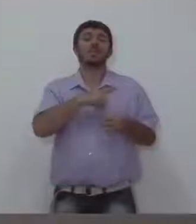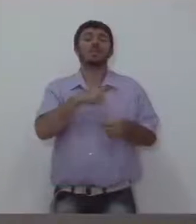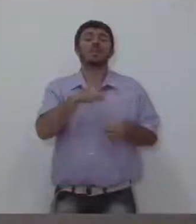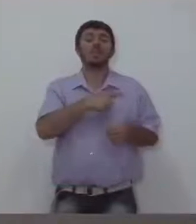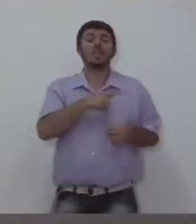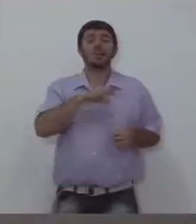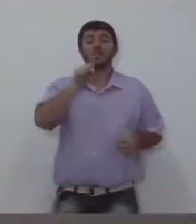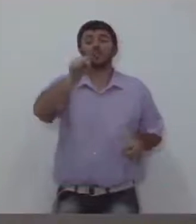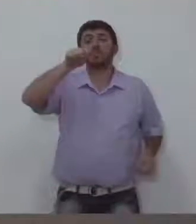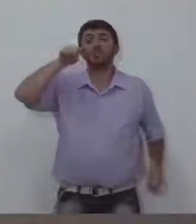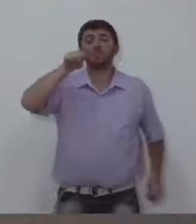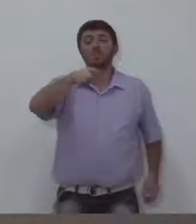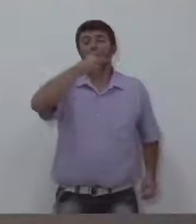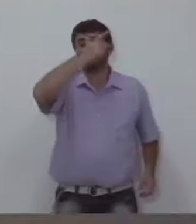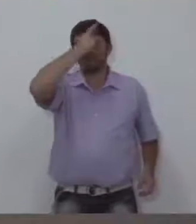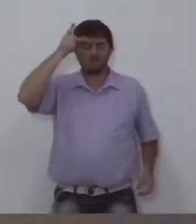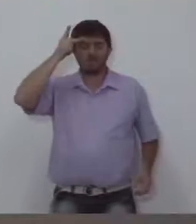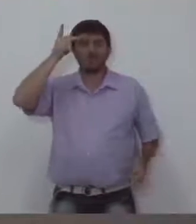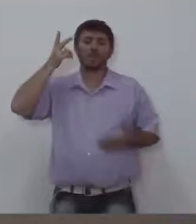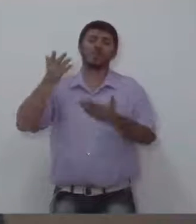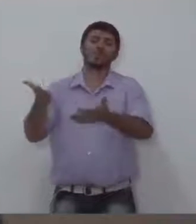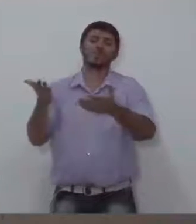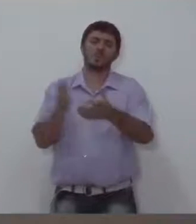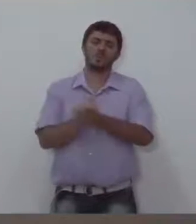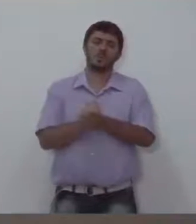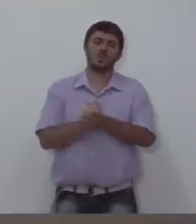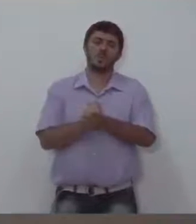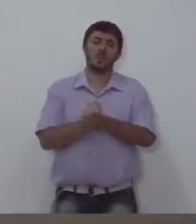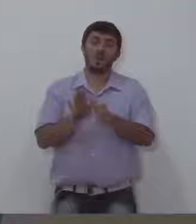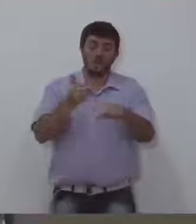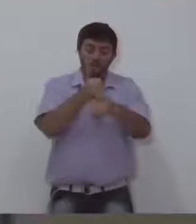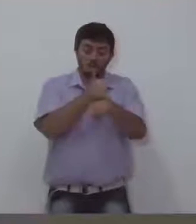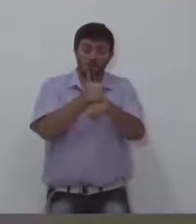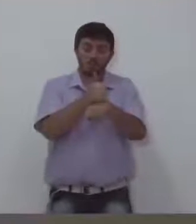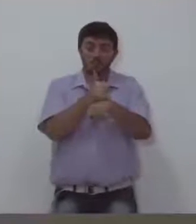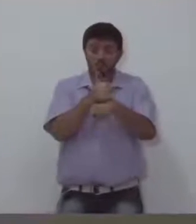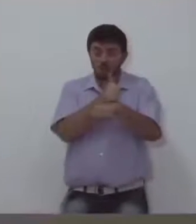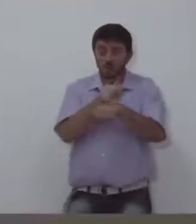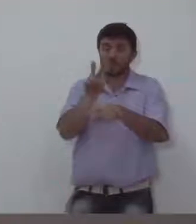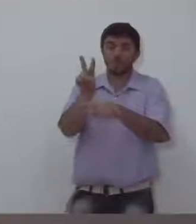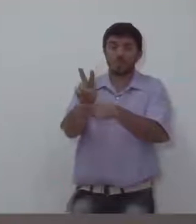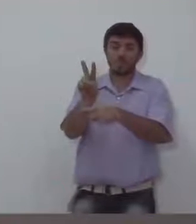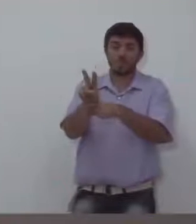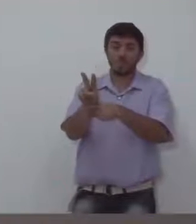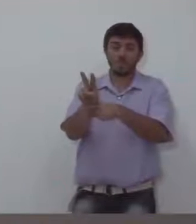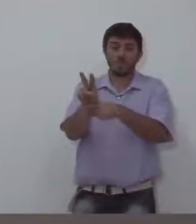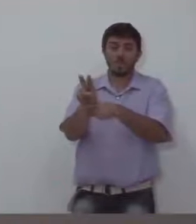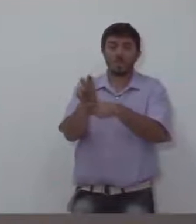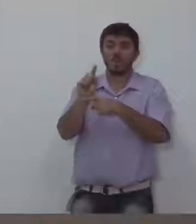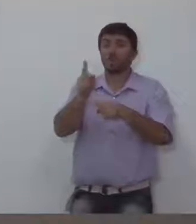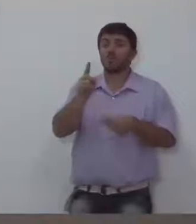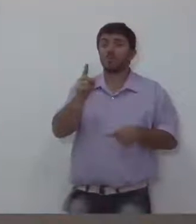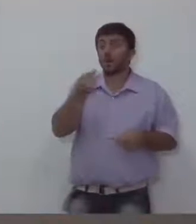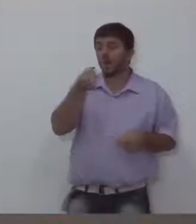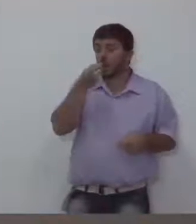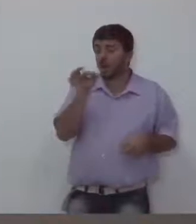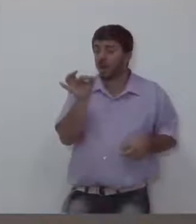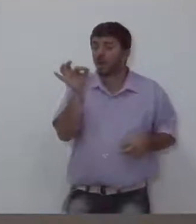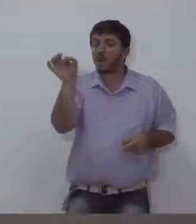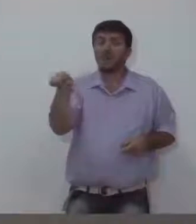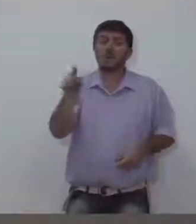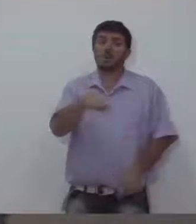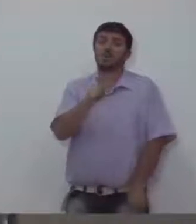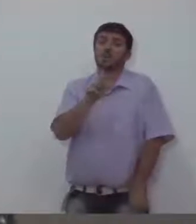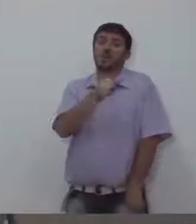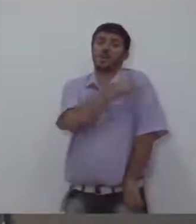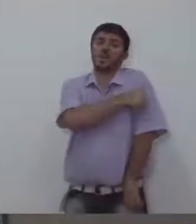do cuidador é uma profissão que ainda não é regularizada, mas o cuidador, ele não é o que aplica, por exemplo, o remédio. Ele não é um enfermeiro.